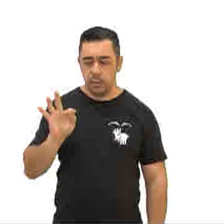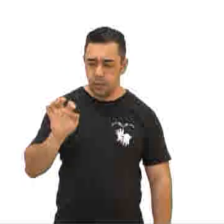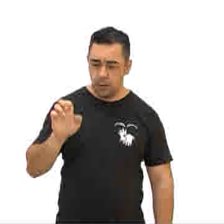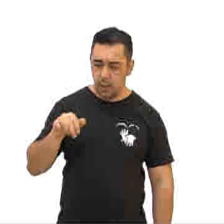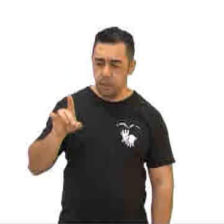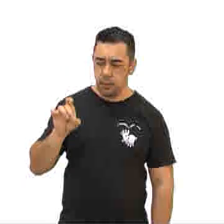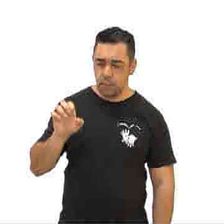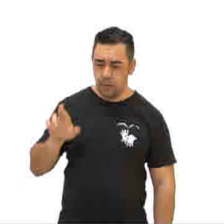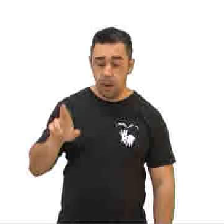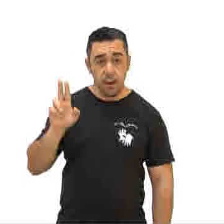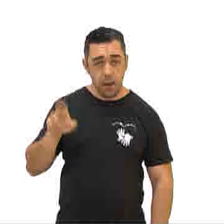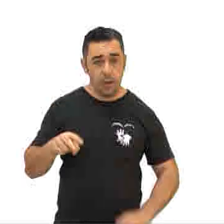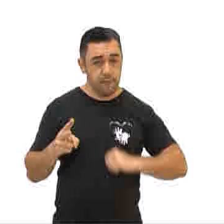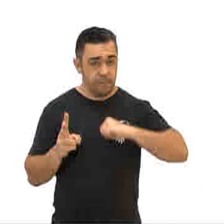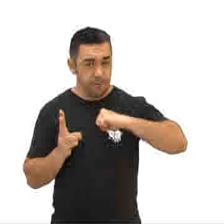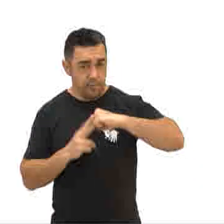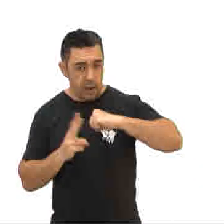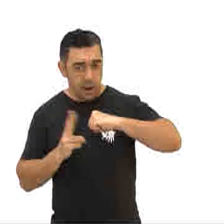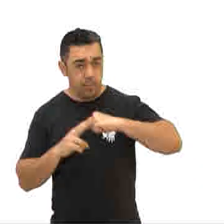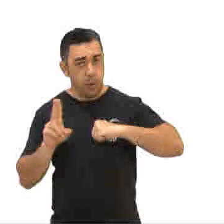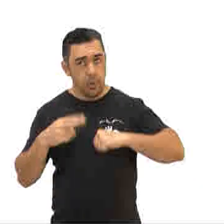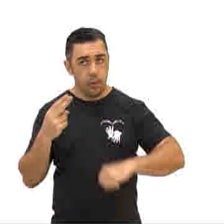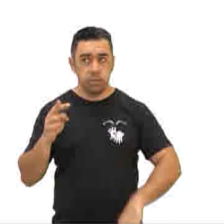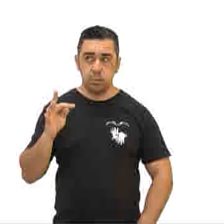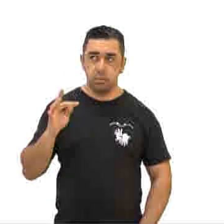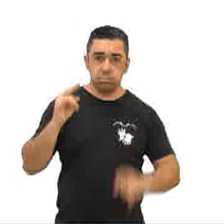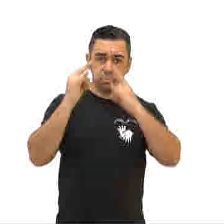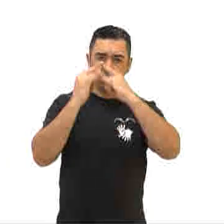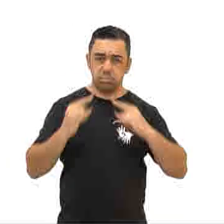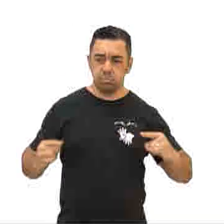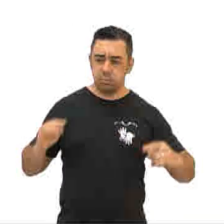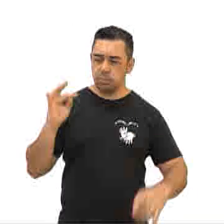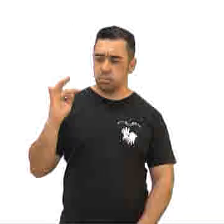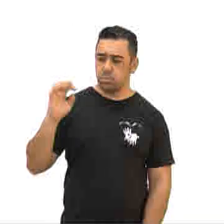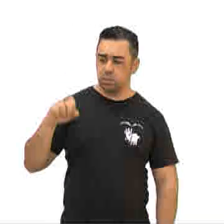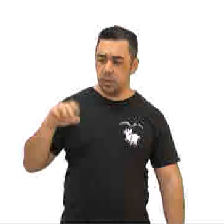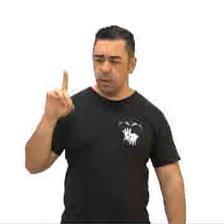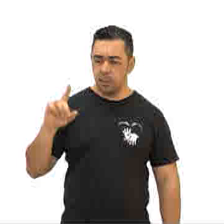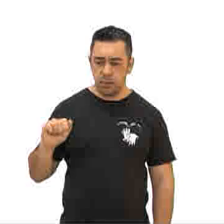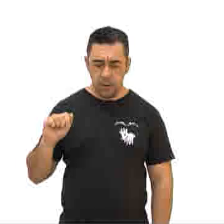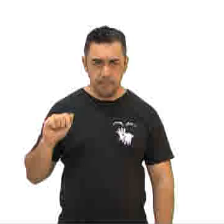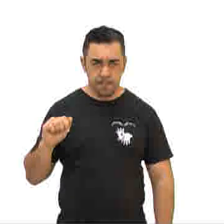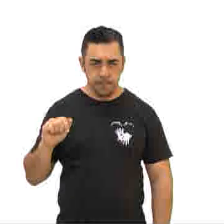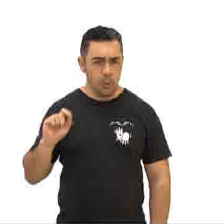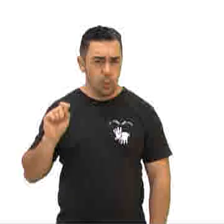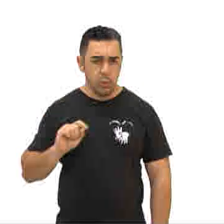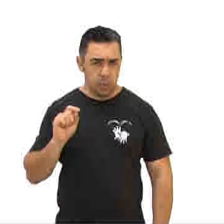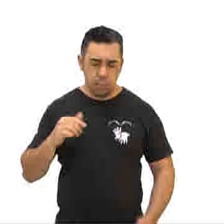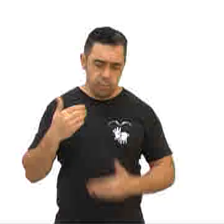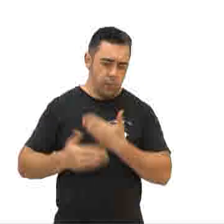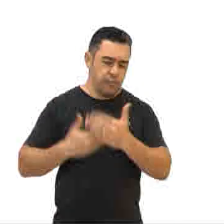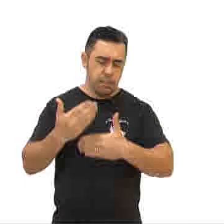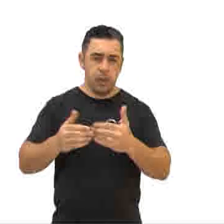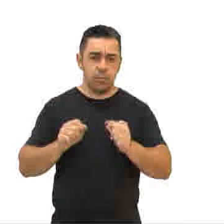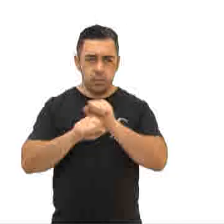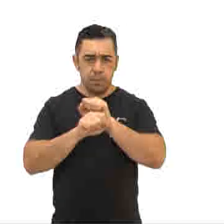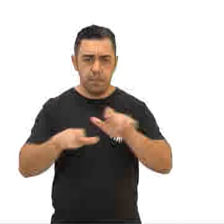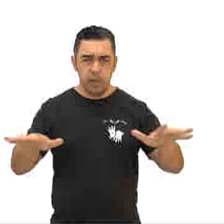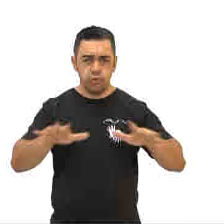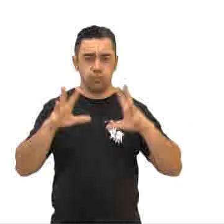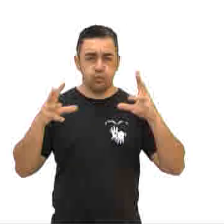gerúndio ou também servido de tenda, ou seja, o que num movimento contínuo se expande entre